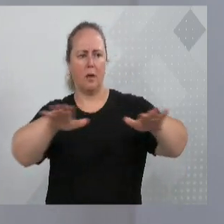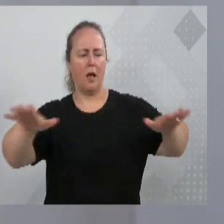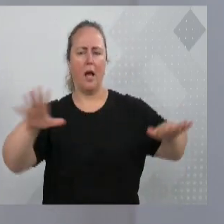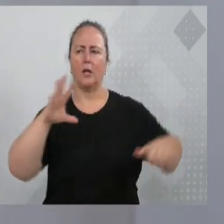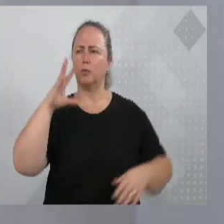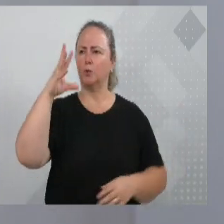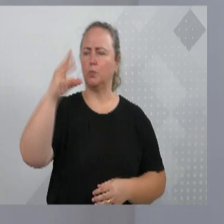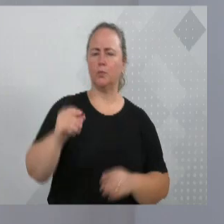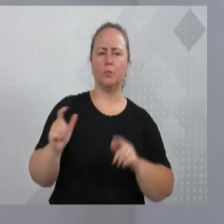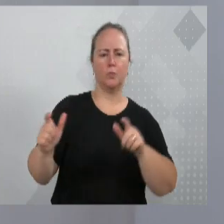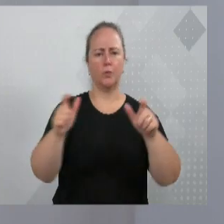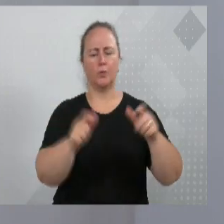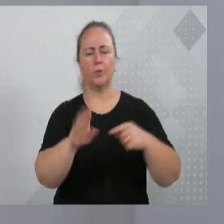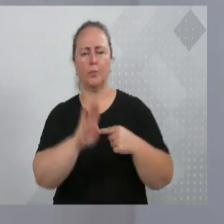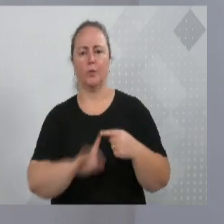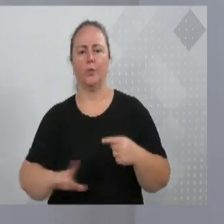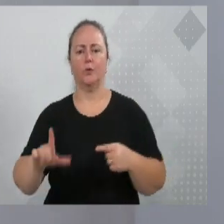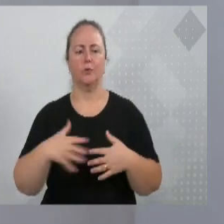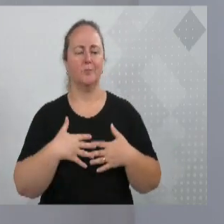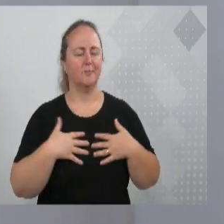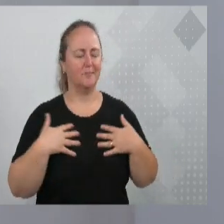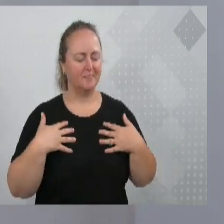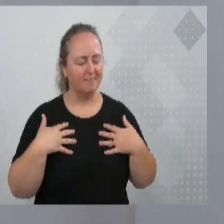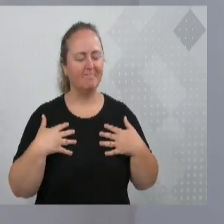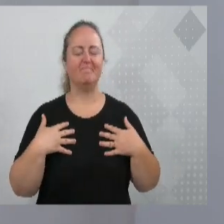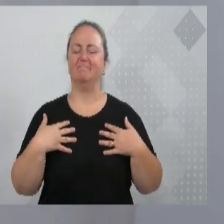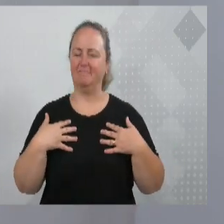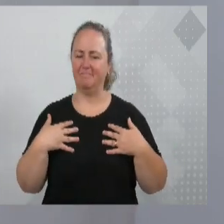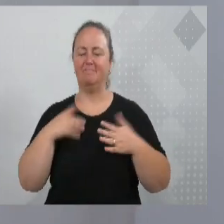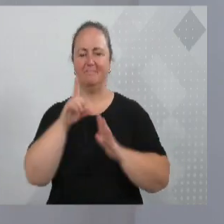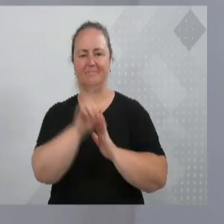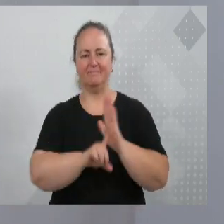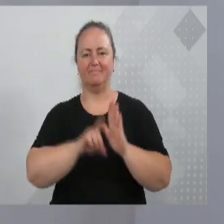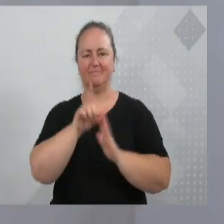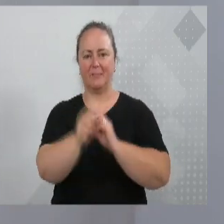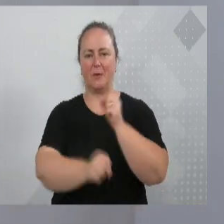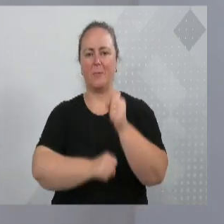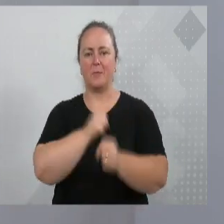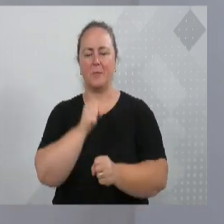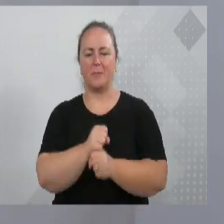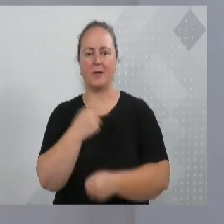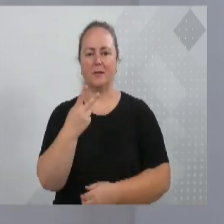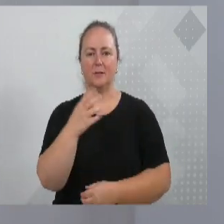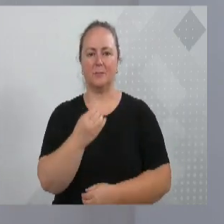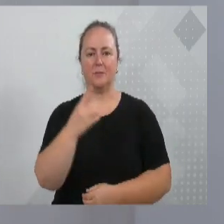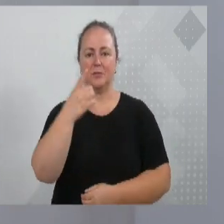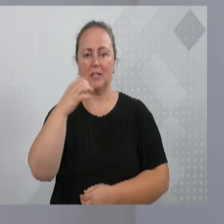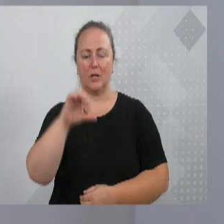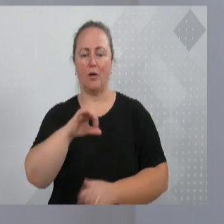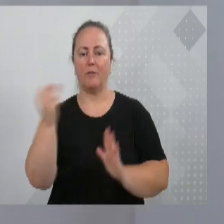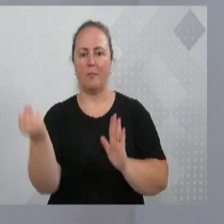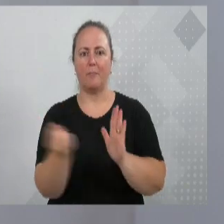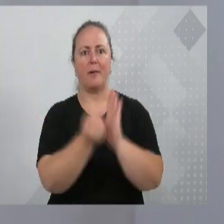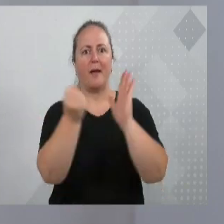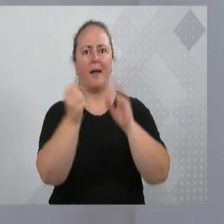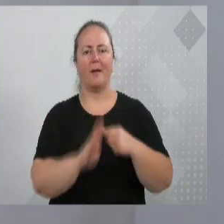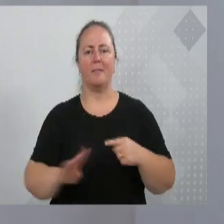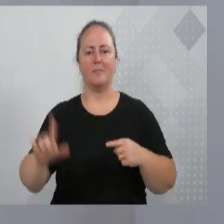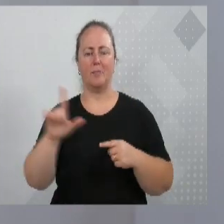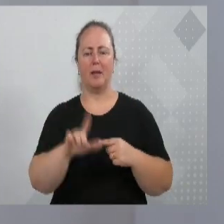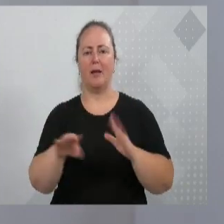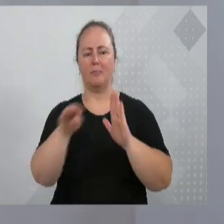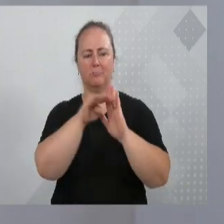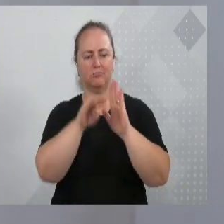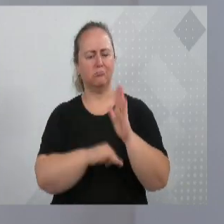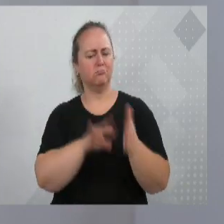em todos os cantos da cidade eu tenho muito orgulho de dizer que essa legislação que fizemos em 2019 É hoje um grande patrimônio da cidade de Blumenau porque tem sido um programa muito